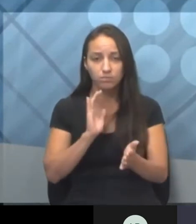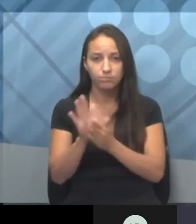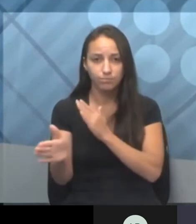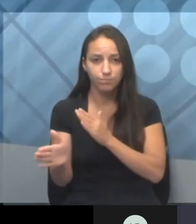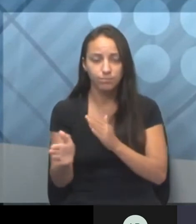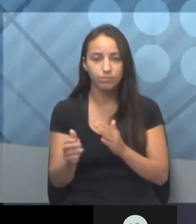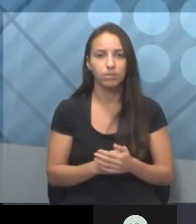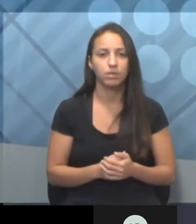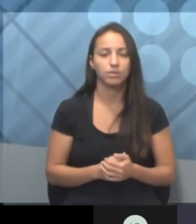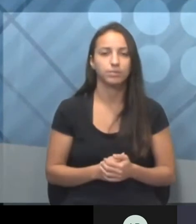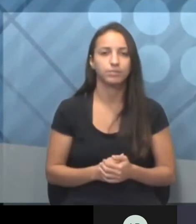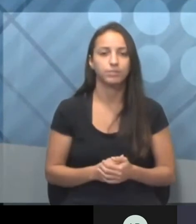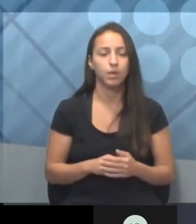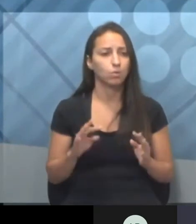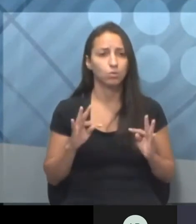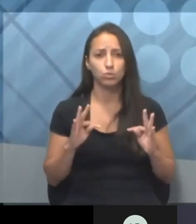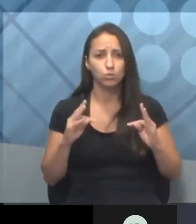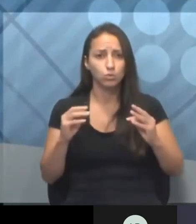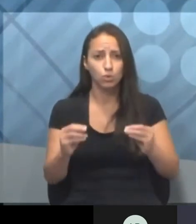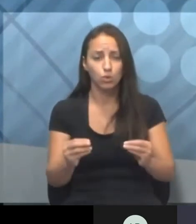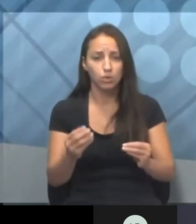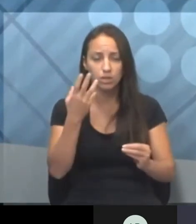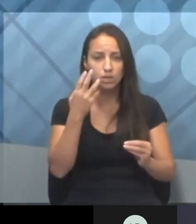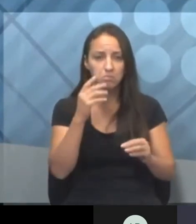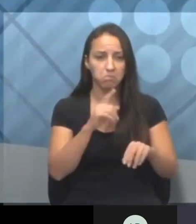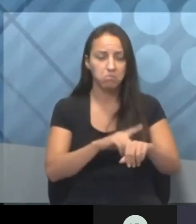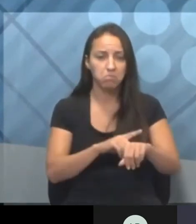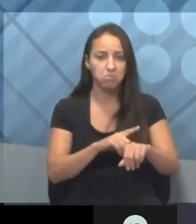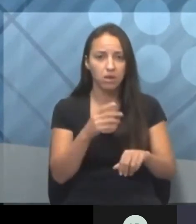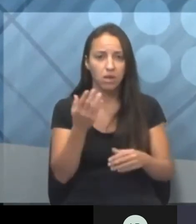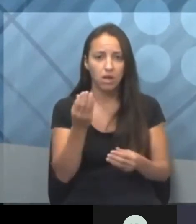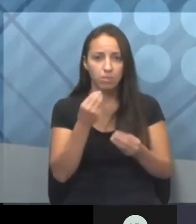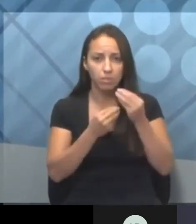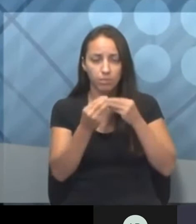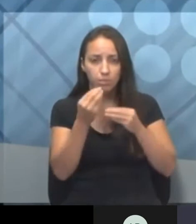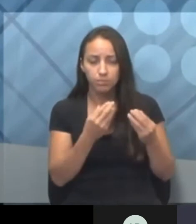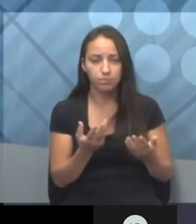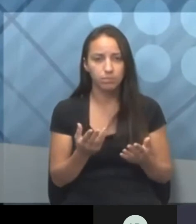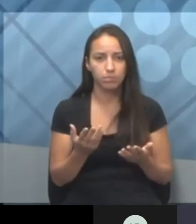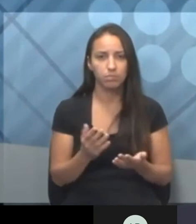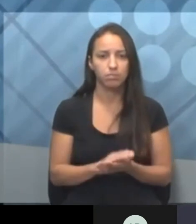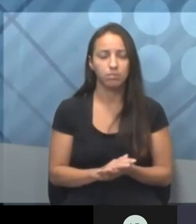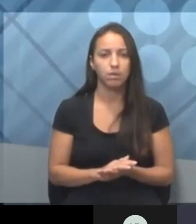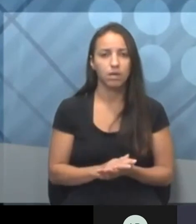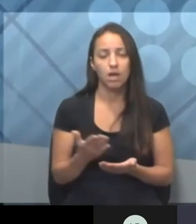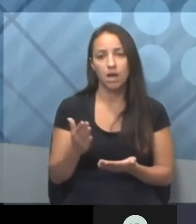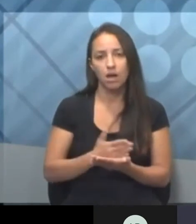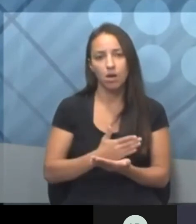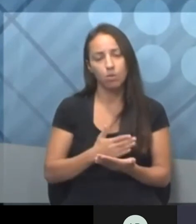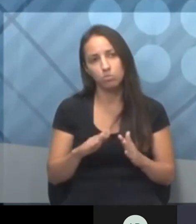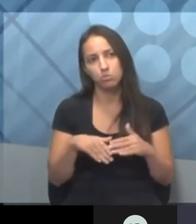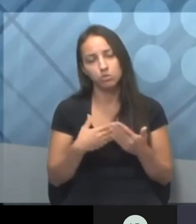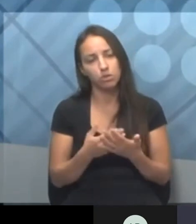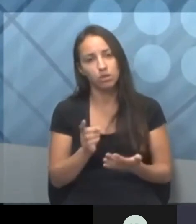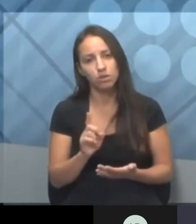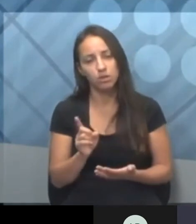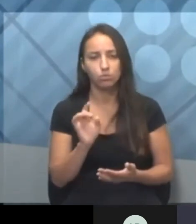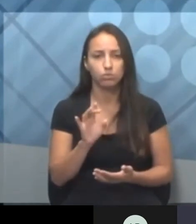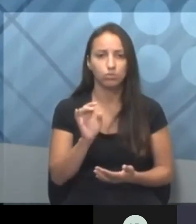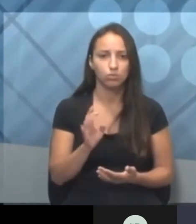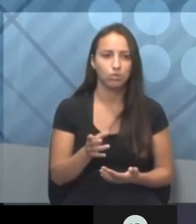praticamente todas as refeições da criança são feitas na escola. Algumas escolas não, é somente no intervalo, né, de